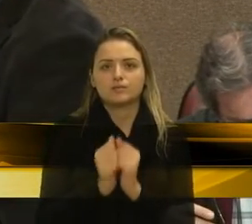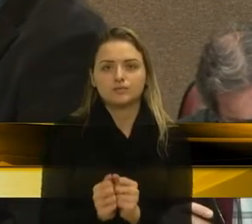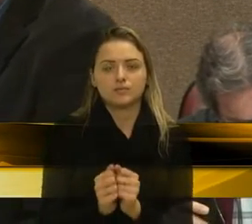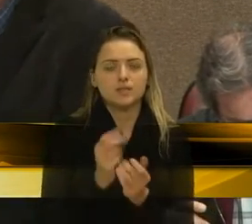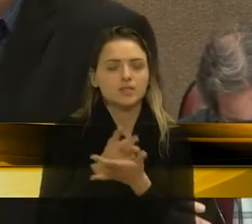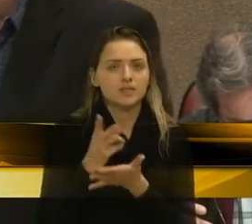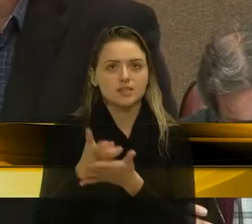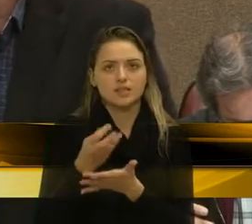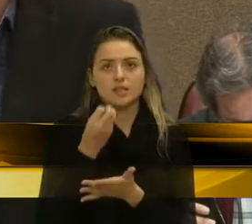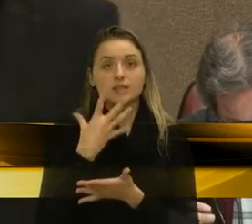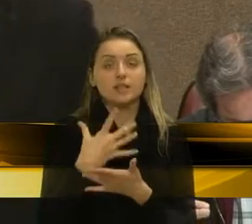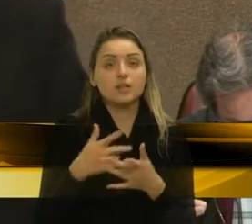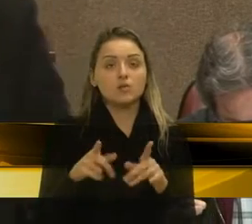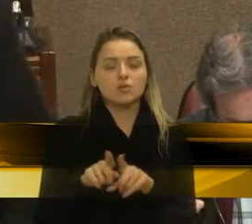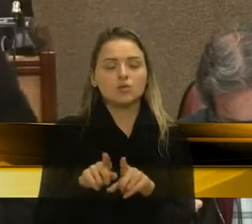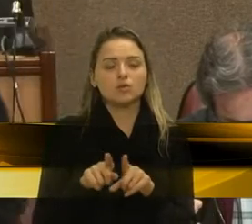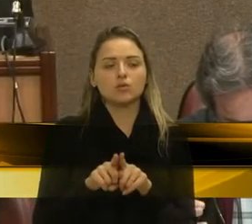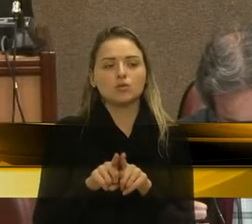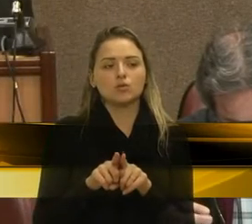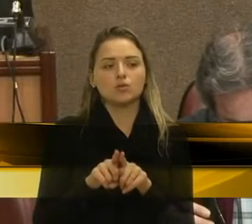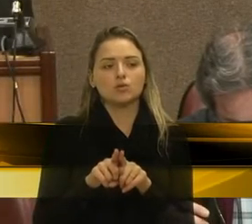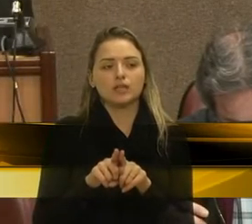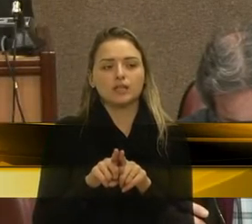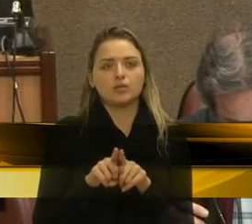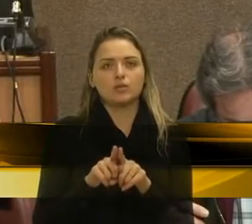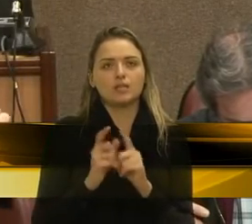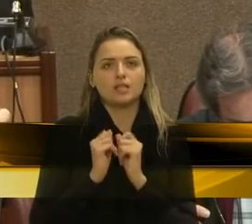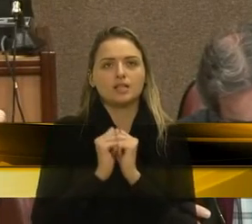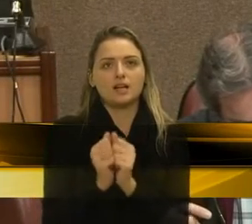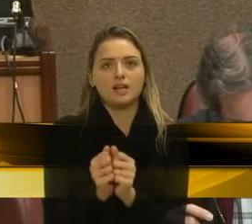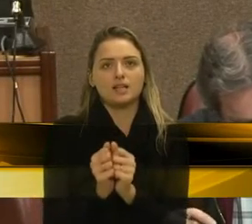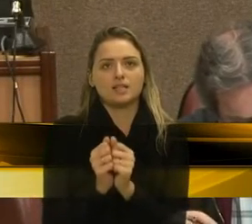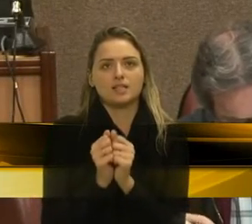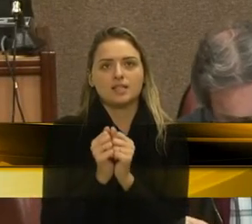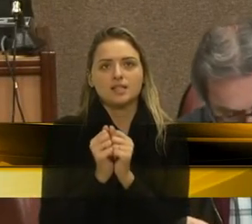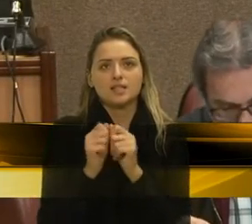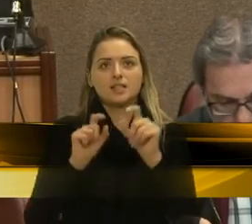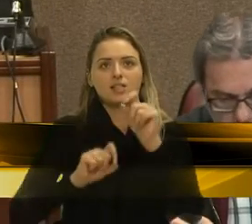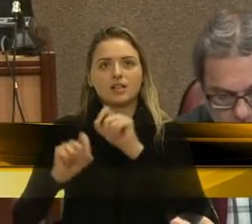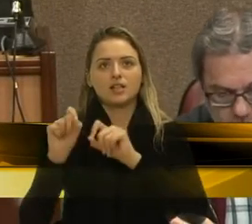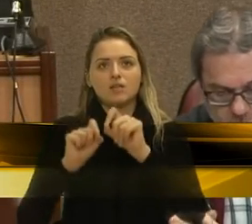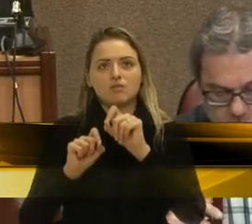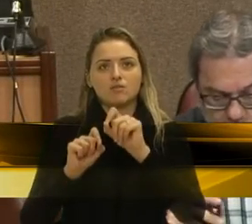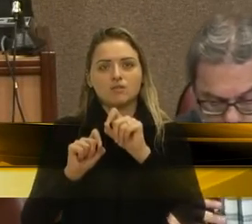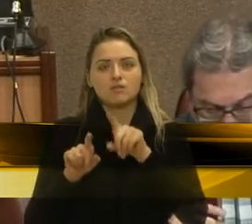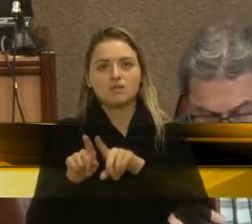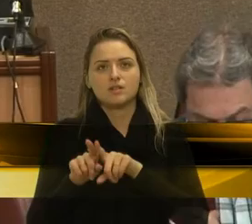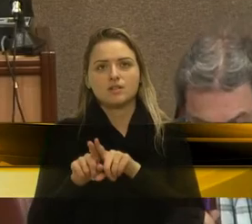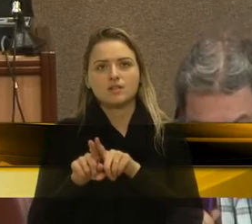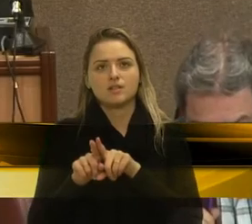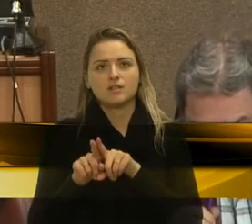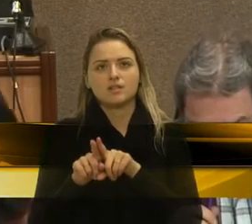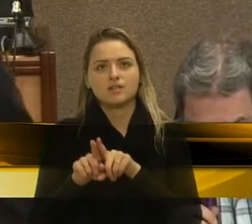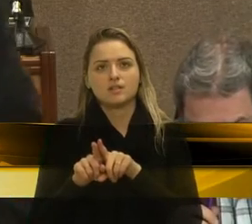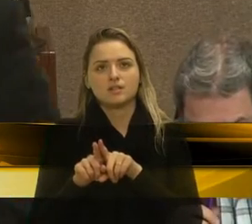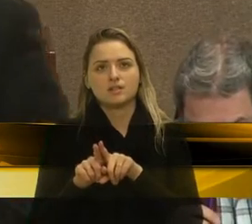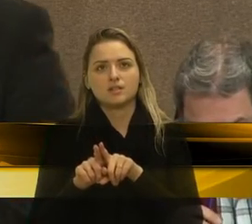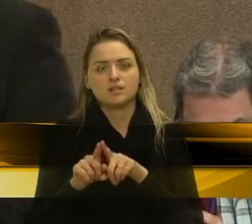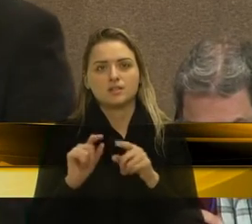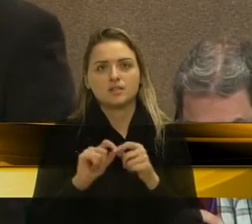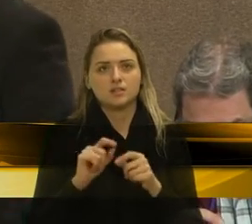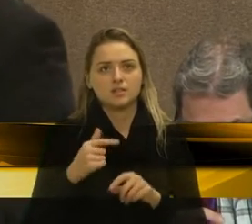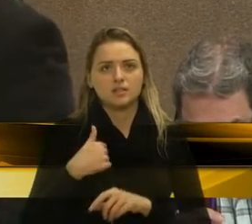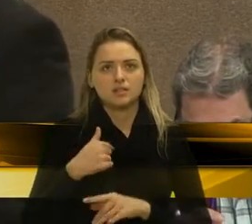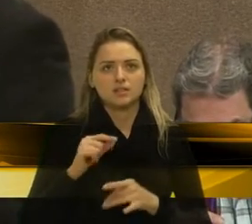bem-vindo. Nobres pares, estamos discutindo um projeto de lei e